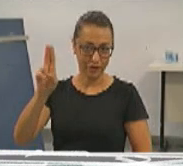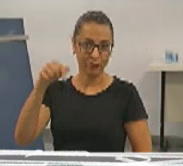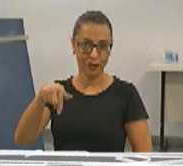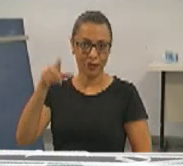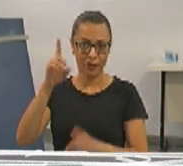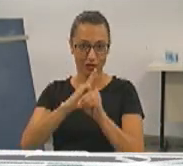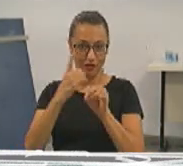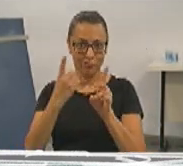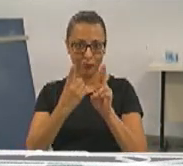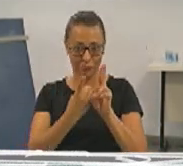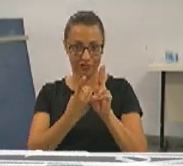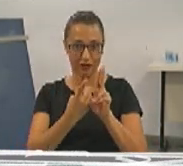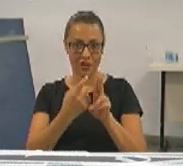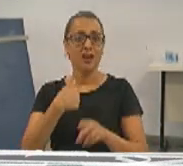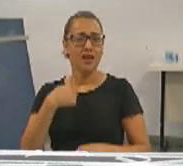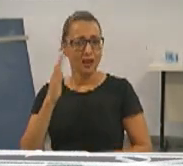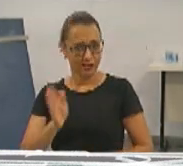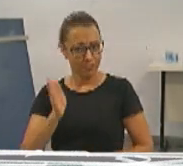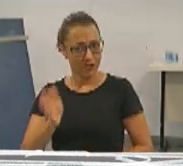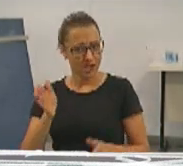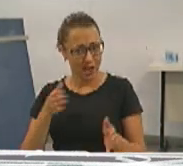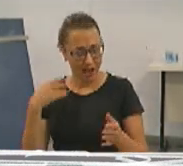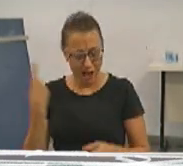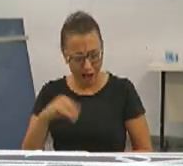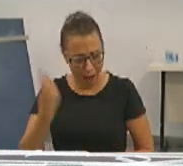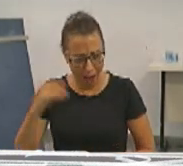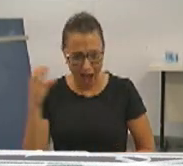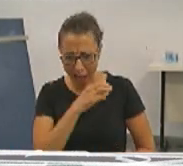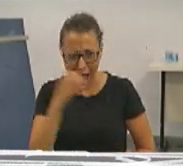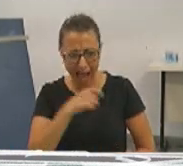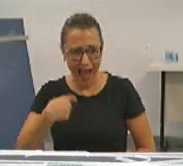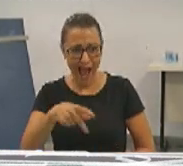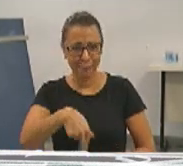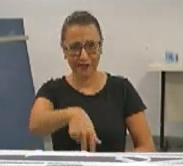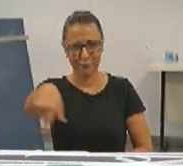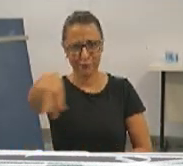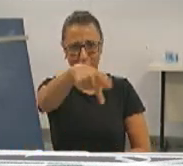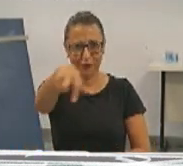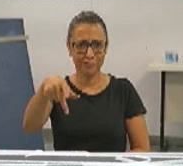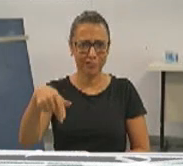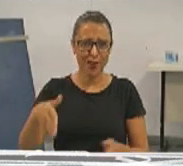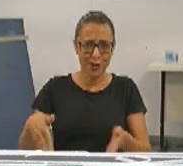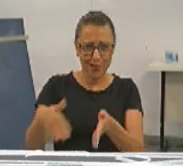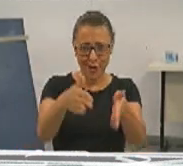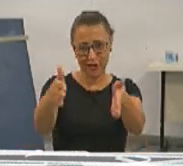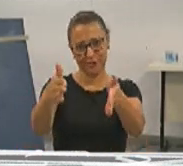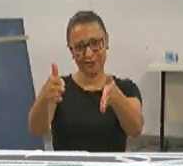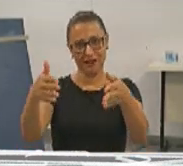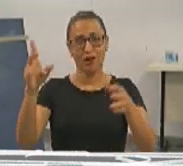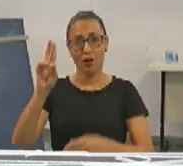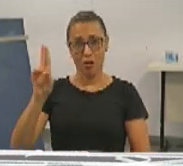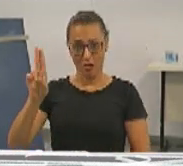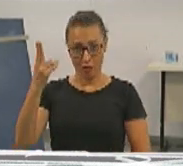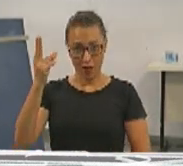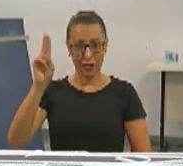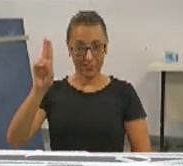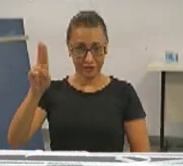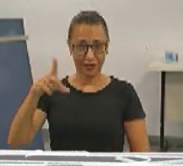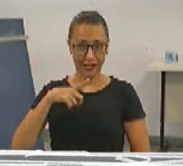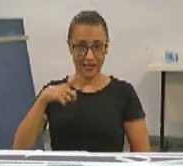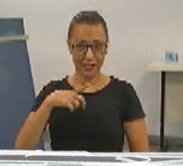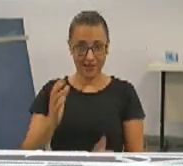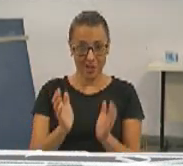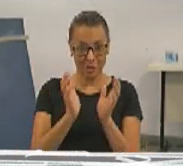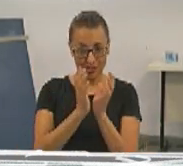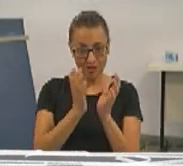vocês, eu também já andei apressado por esses corredores, viu? O hospital que agora recebe a nossa chapa e gentilmente se